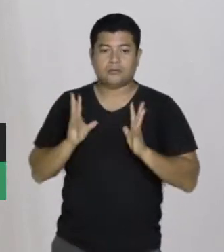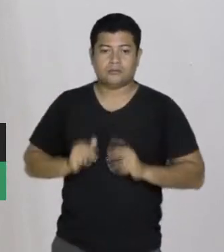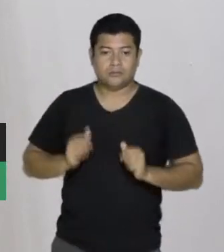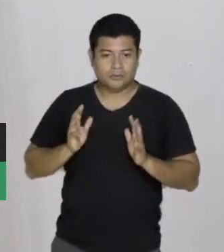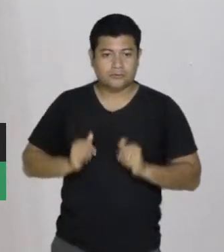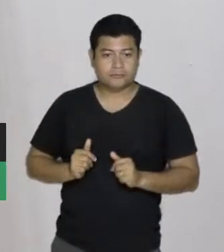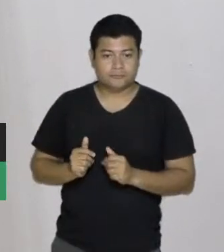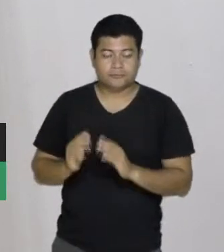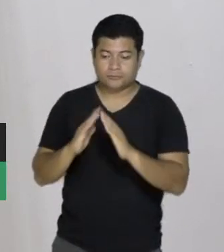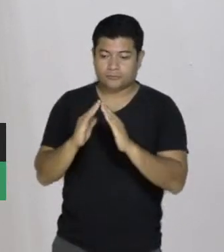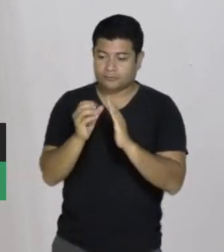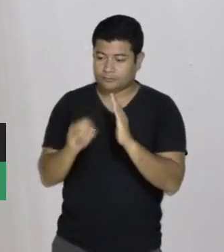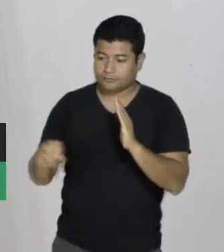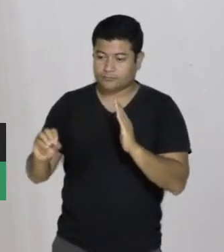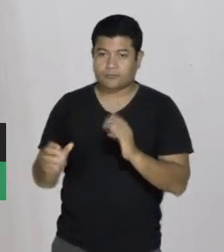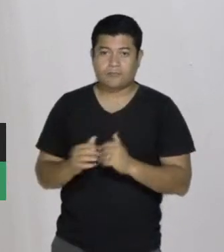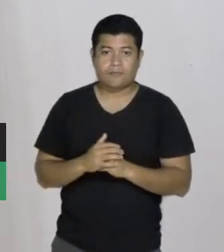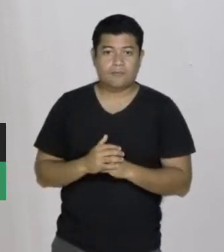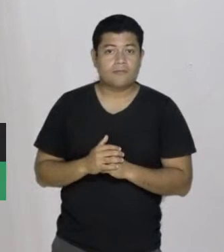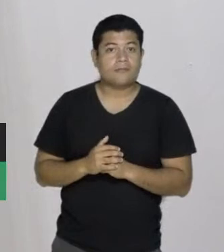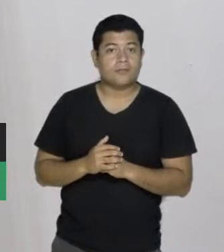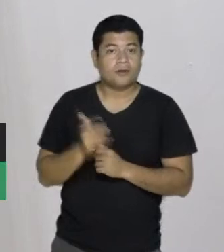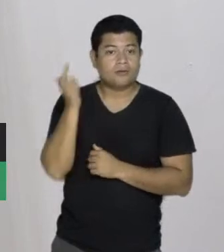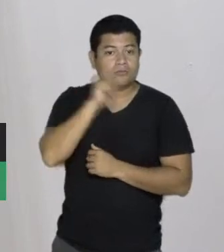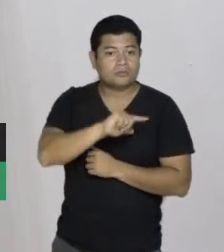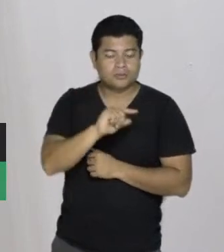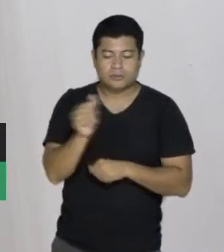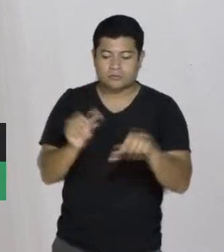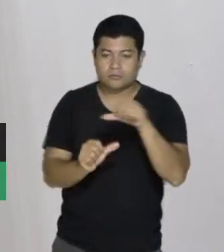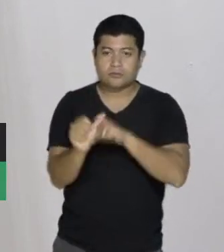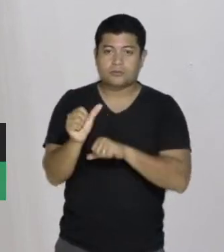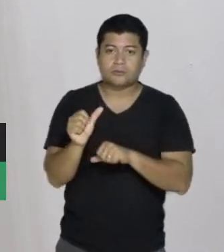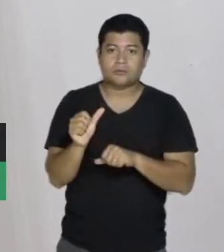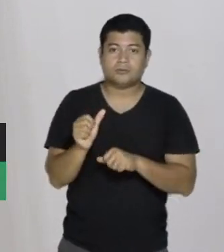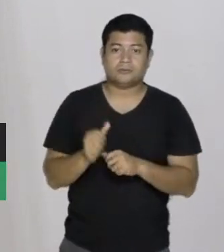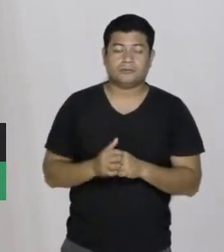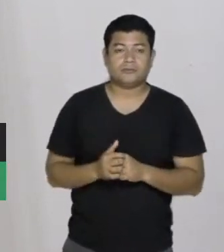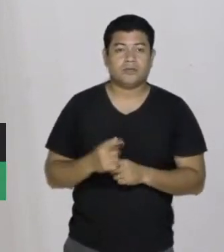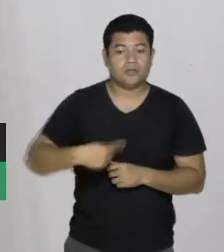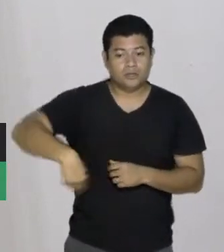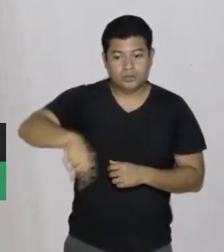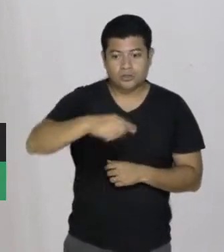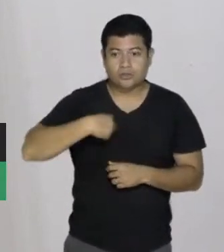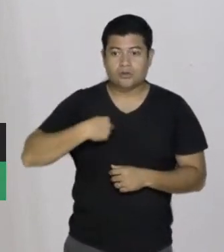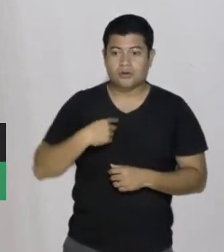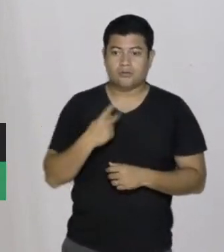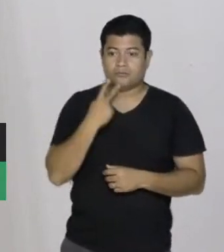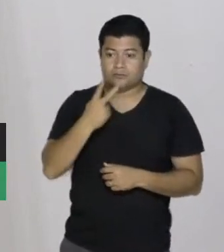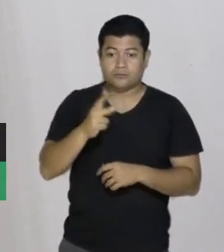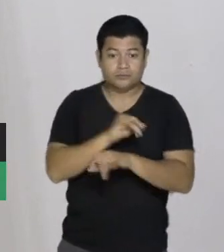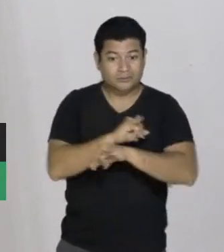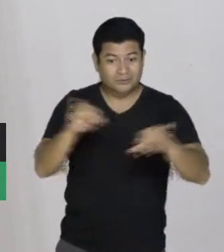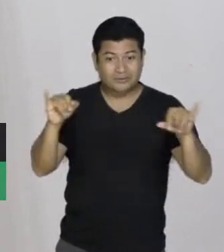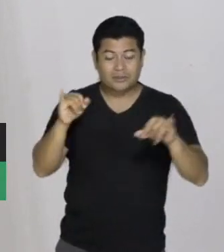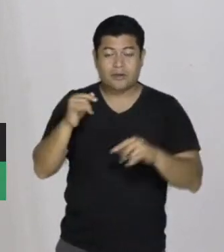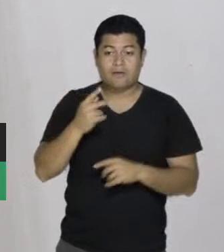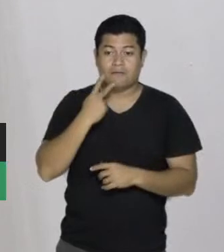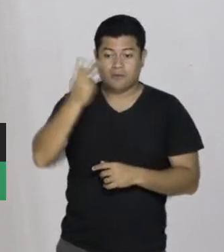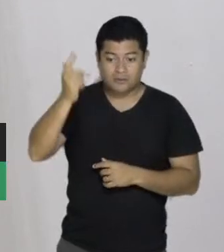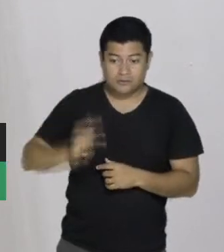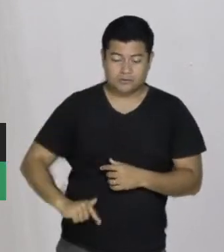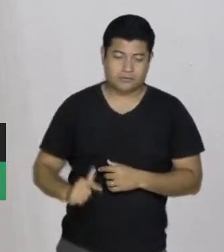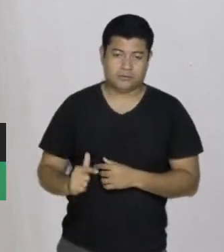estamos falando aqui e ressalto mais uma vez de saúde pública de